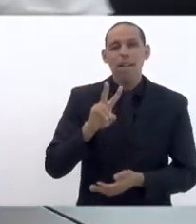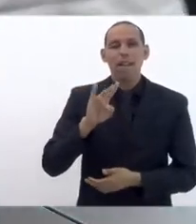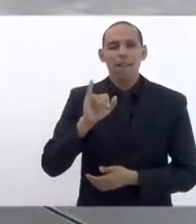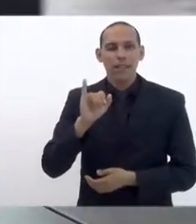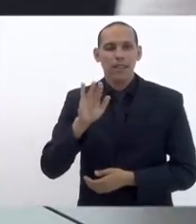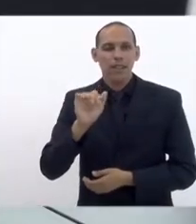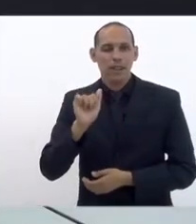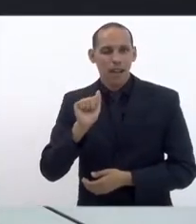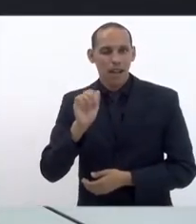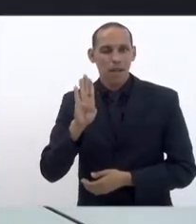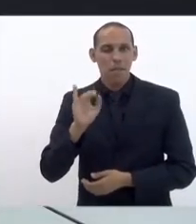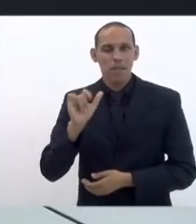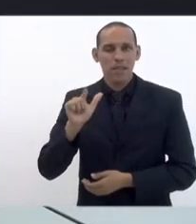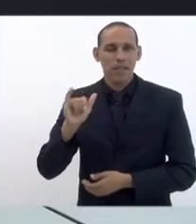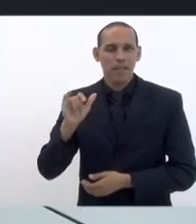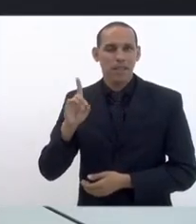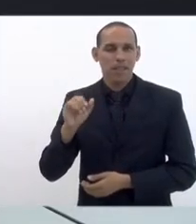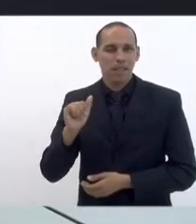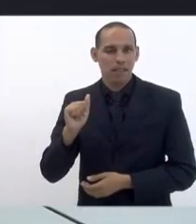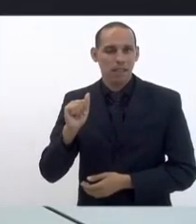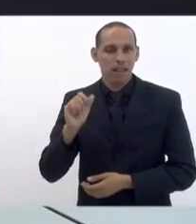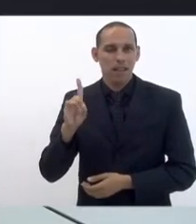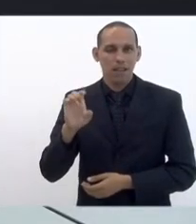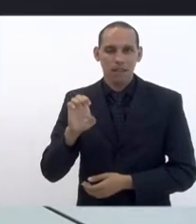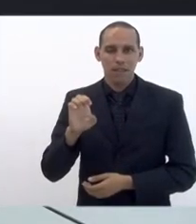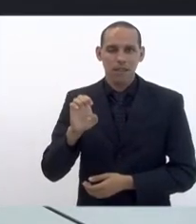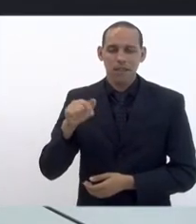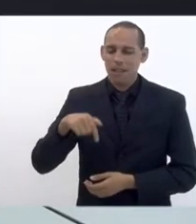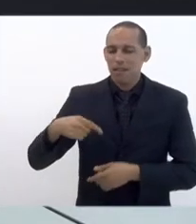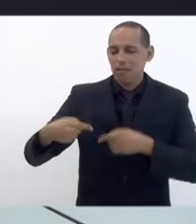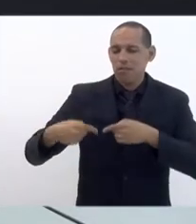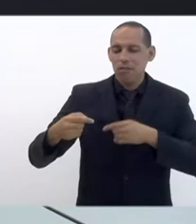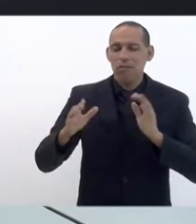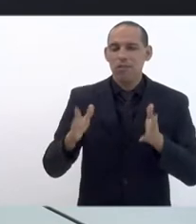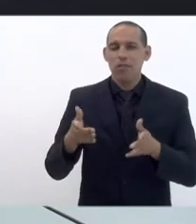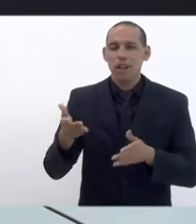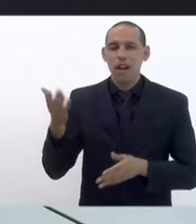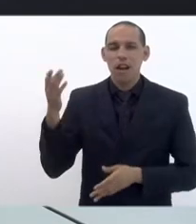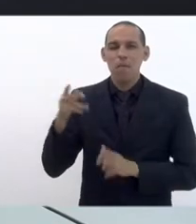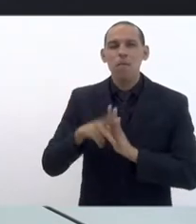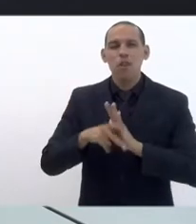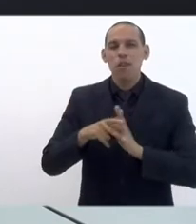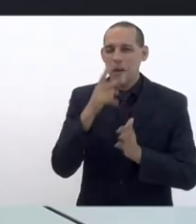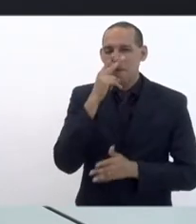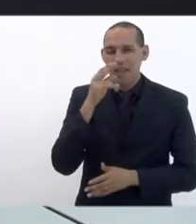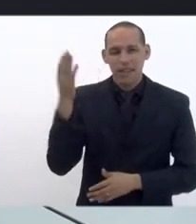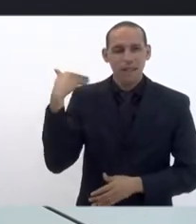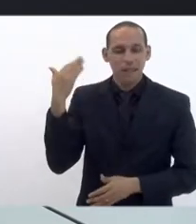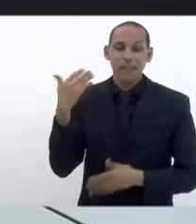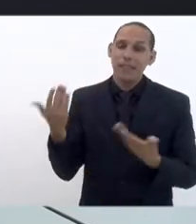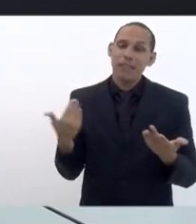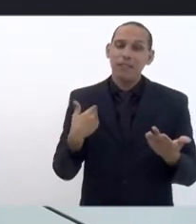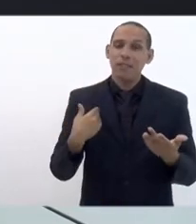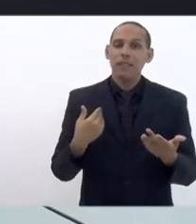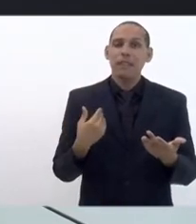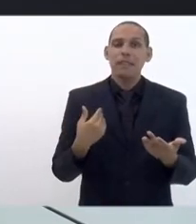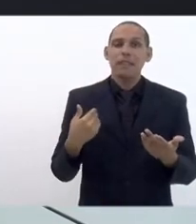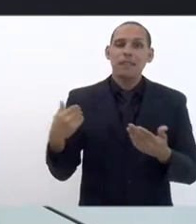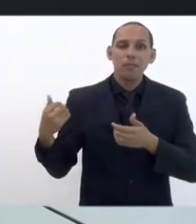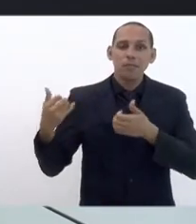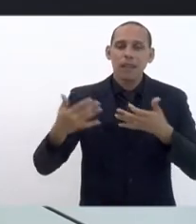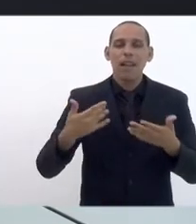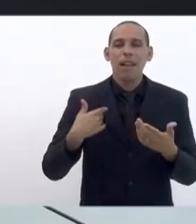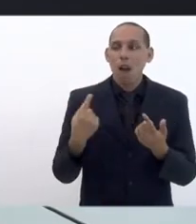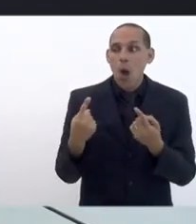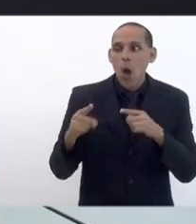Eu me lembro que isso foi também discutido nesses projetos. Por isso que eu levantei a dúvida, que eu não estou desvergindo,